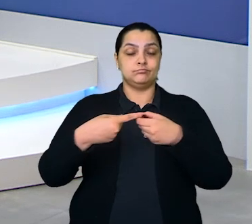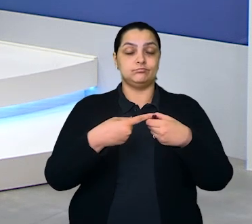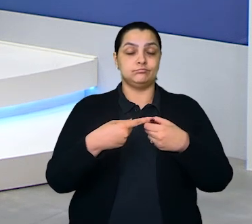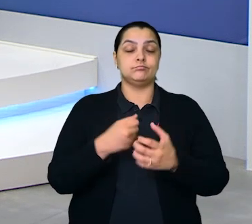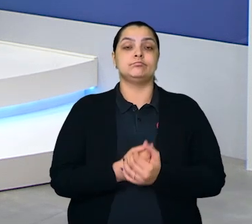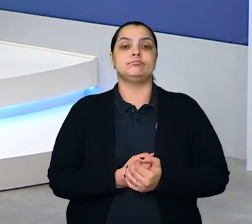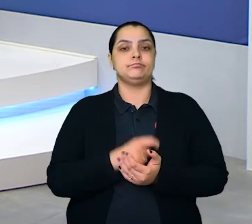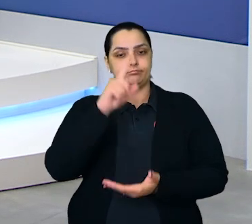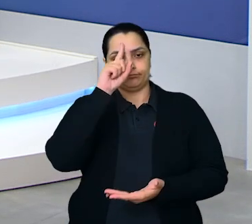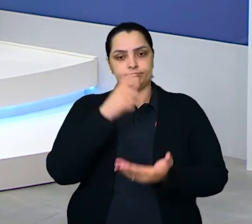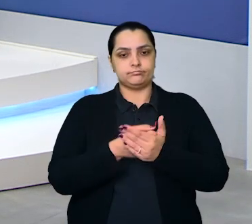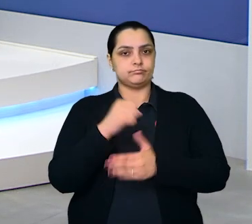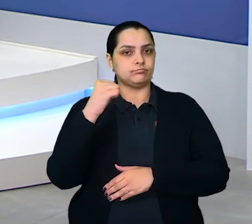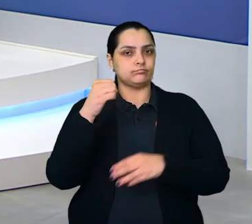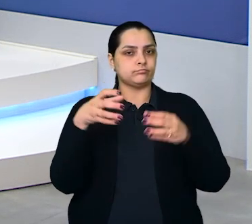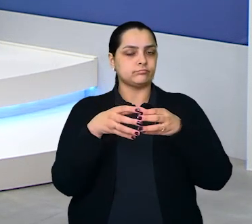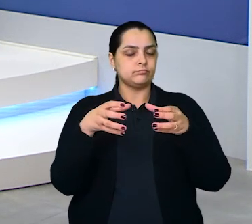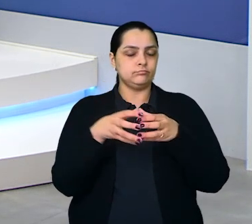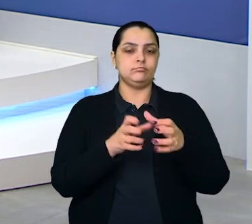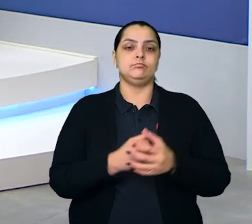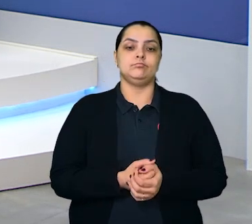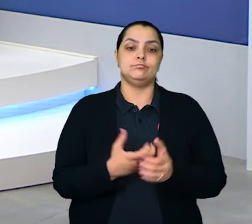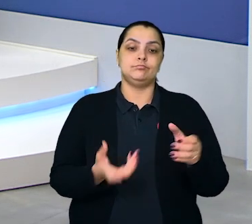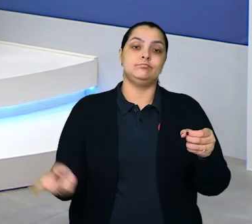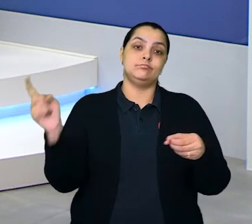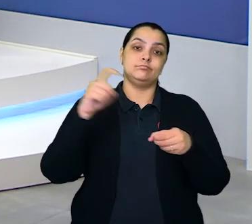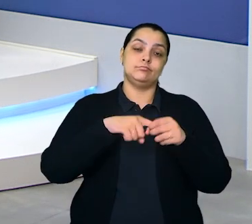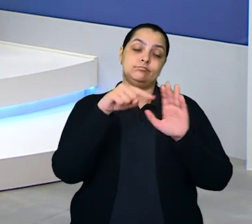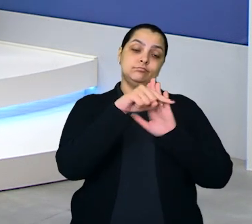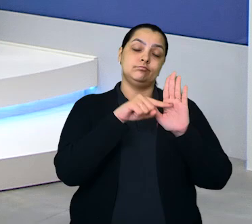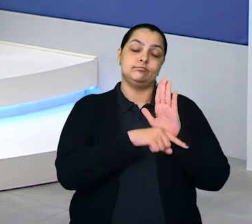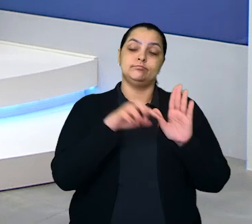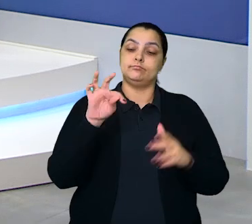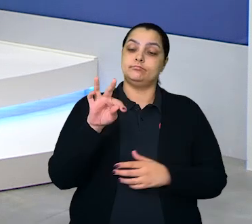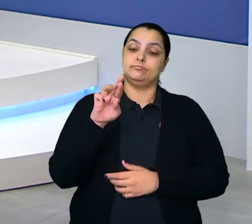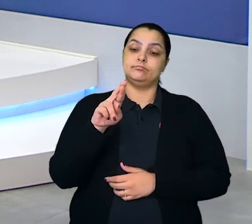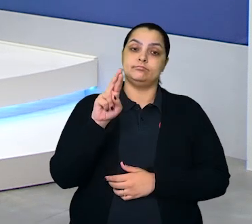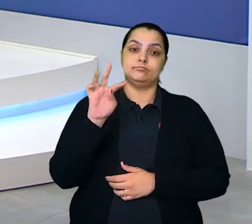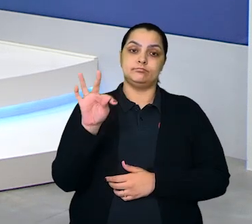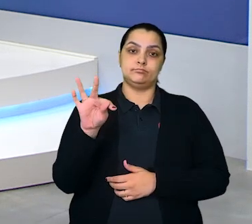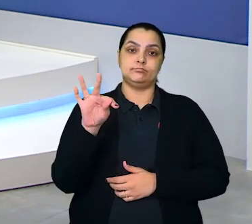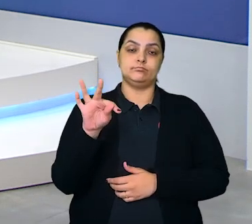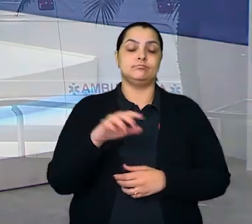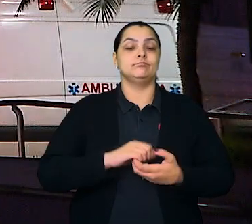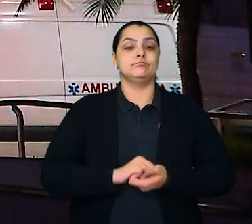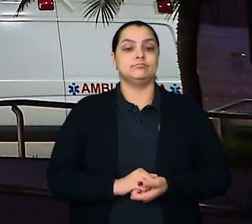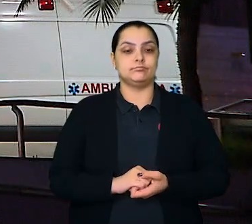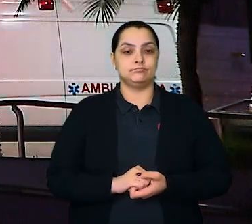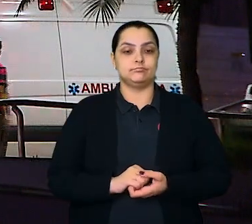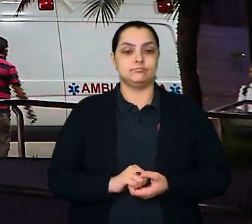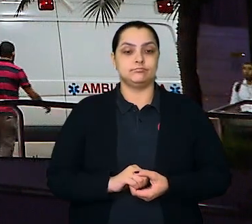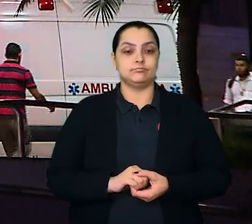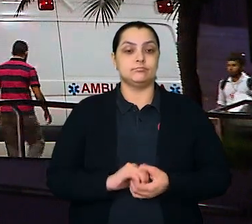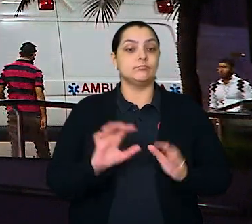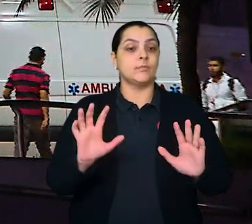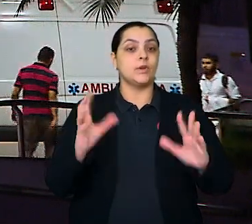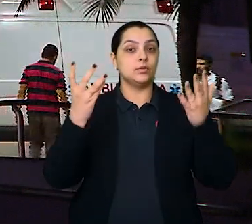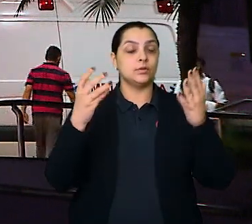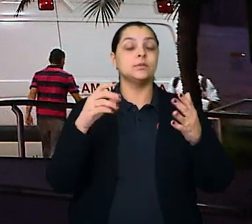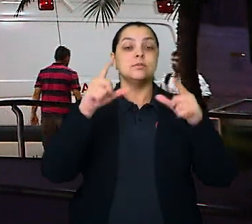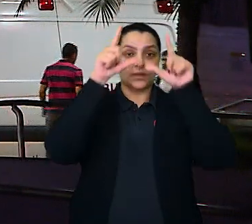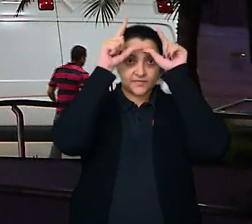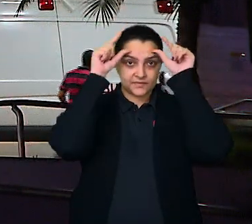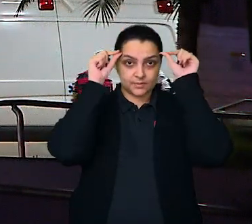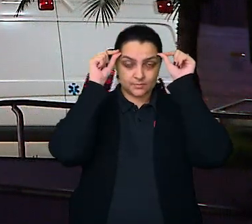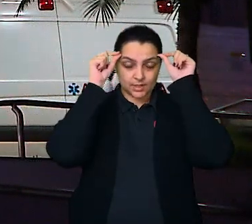decisão unânime é da 8ª Turma. Agora o caso volta para a análise do Tribunal Regional do Trabalho de origem. Na ação, a técnica